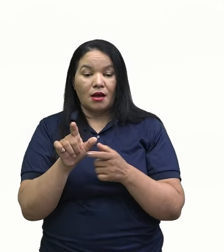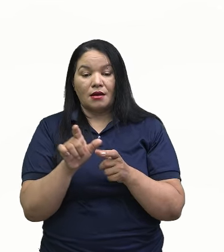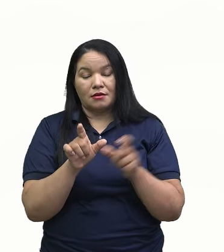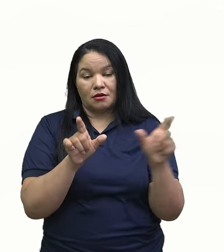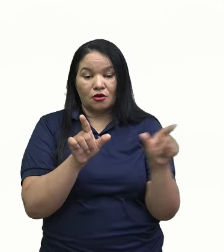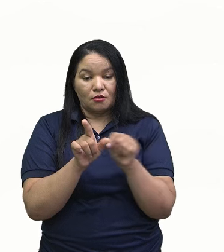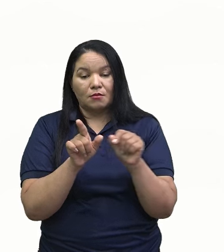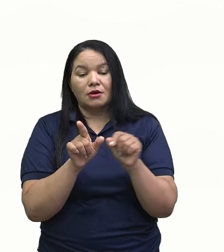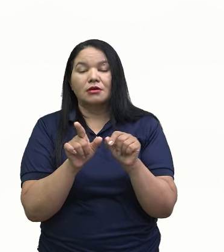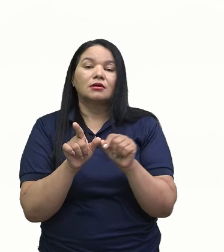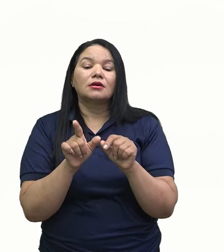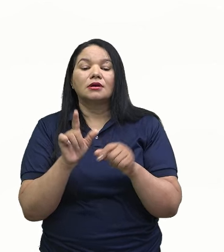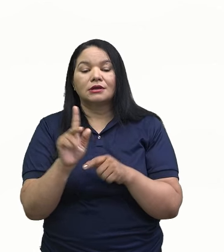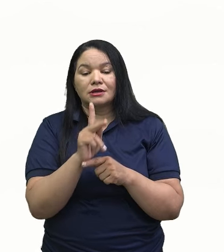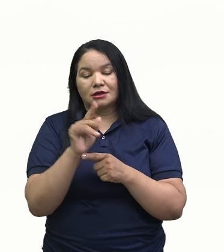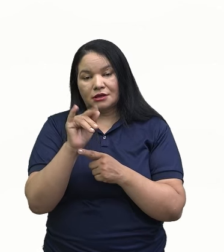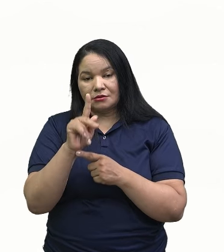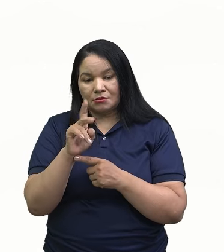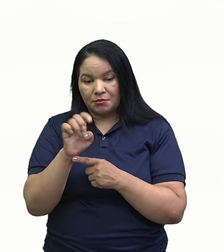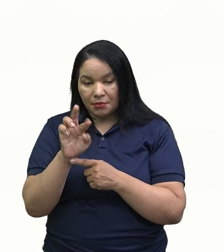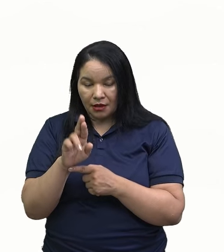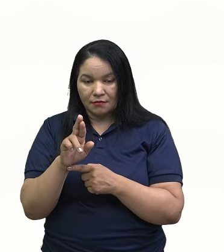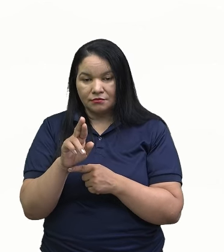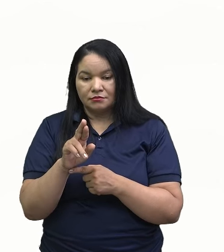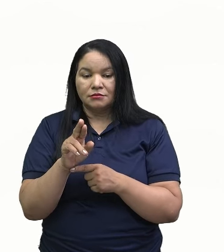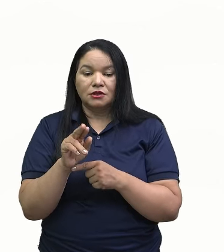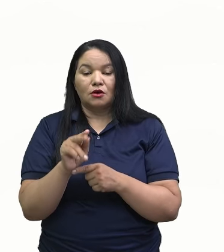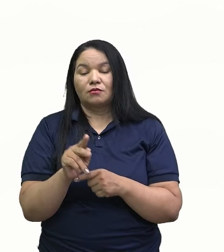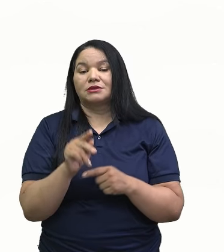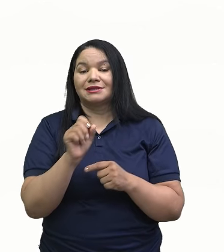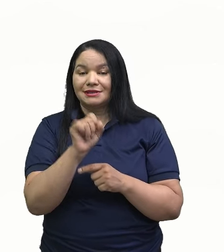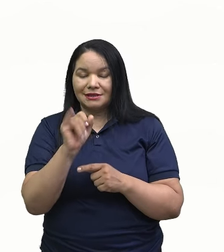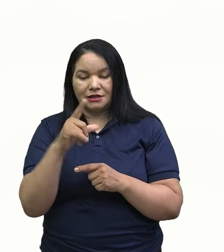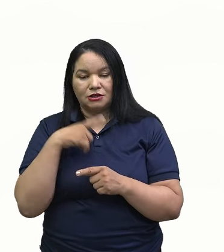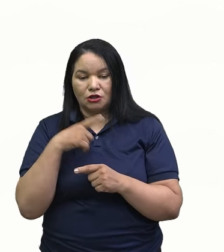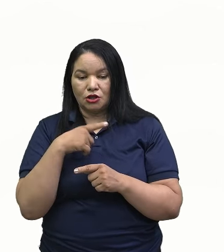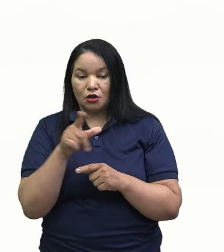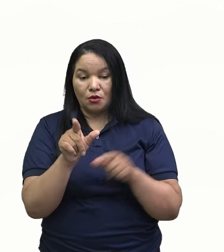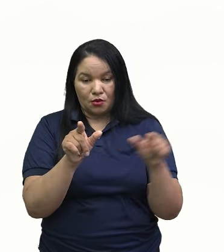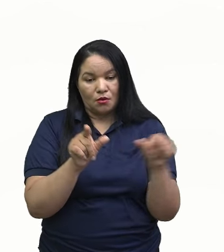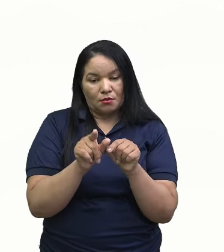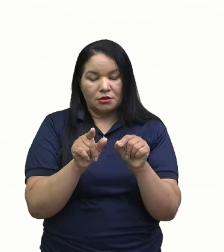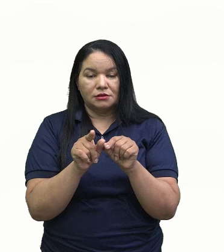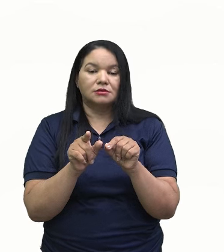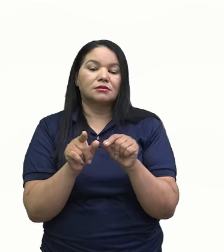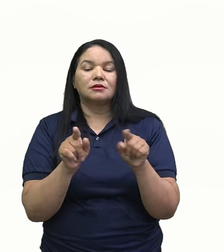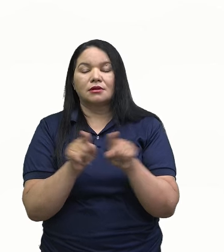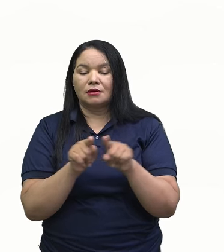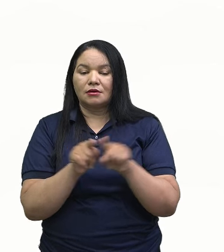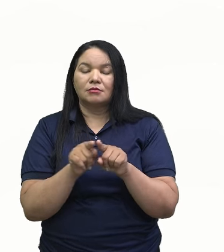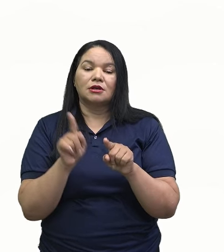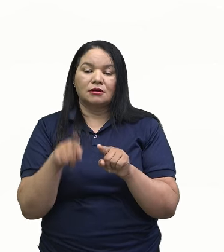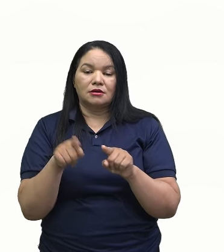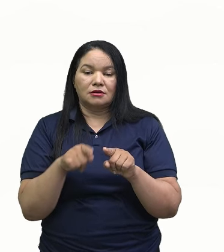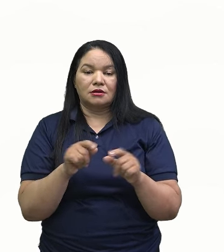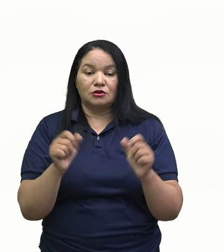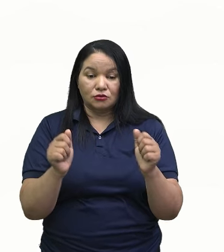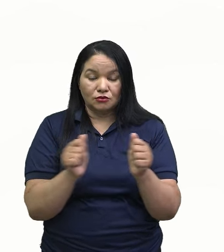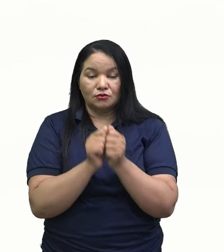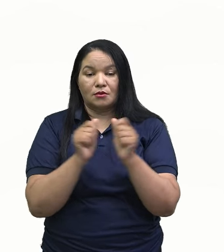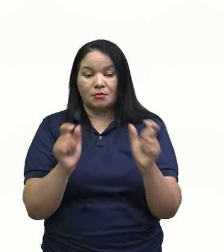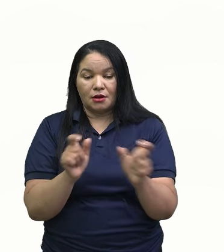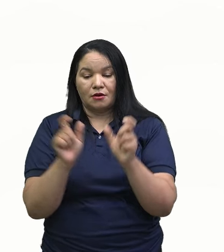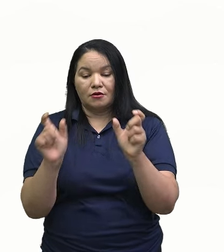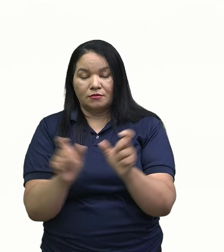à palavra mercado? Hiper. Então, quando eu tenho um prefixo, eu também tenho um afixo. O afixo é um termo que se junta à